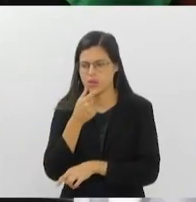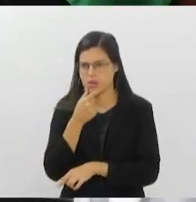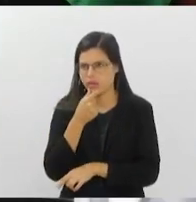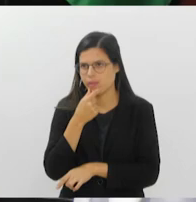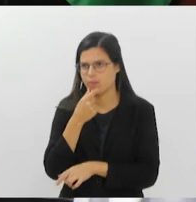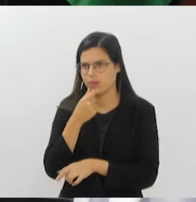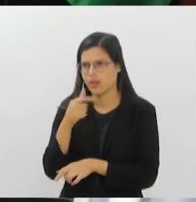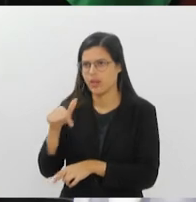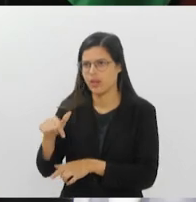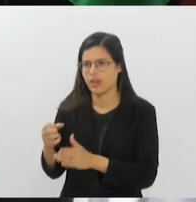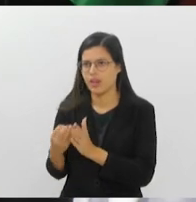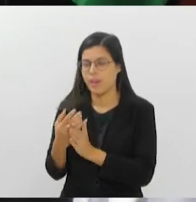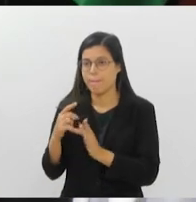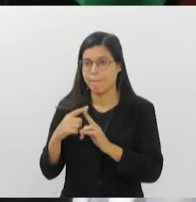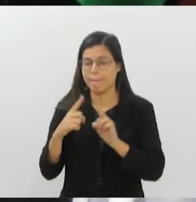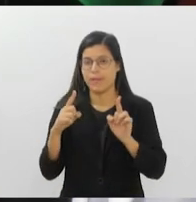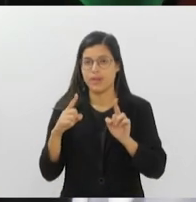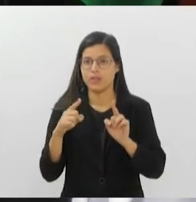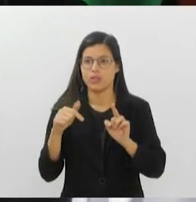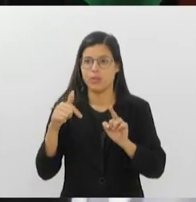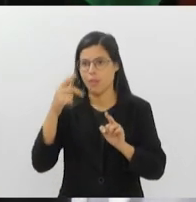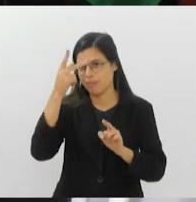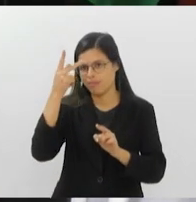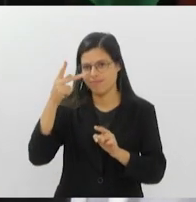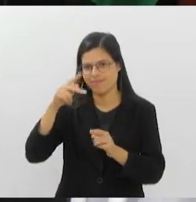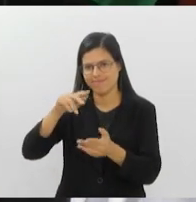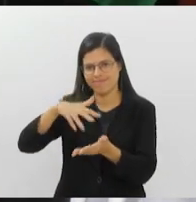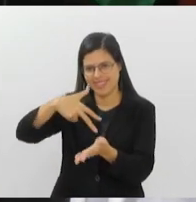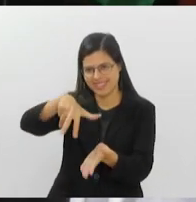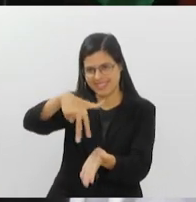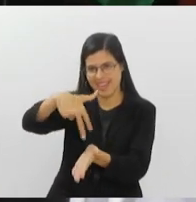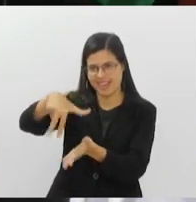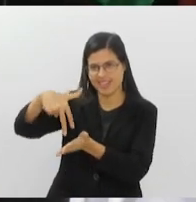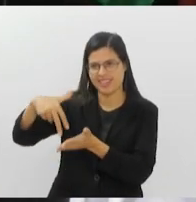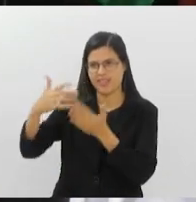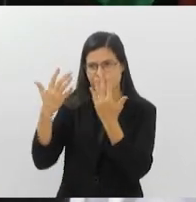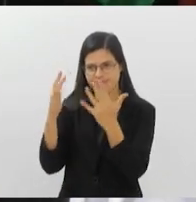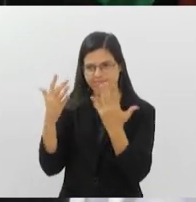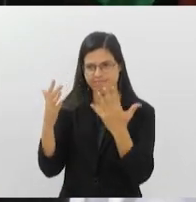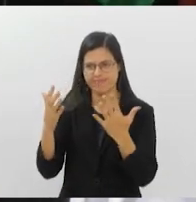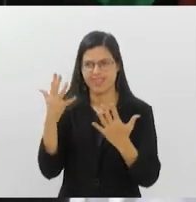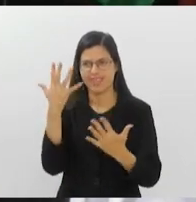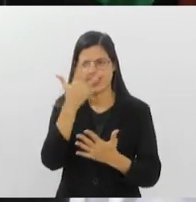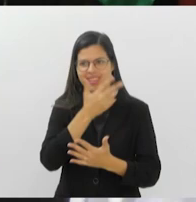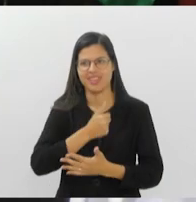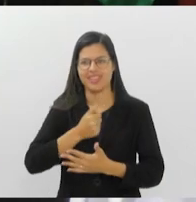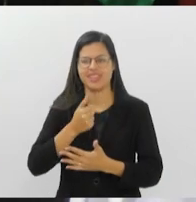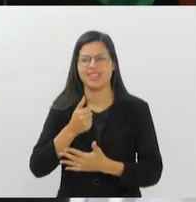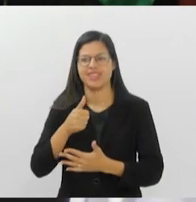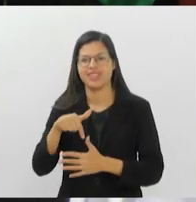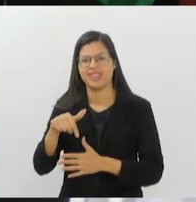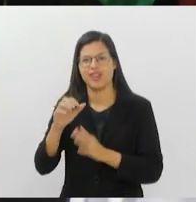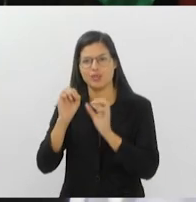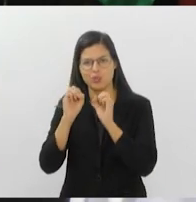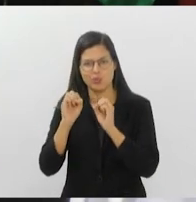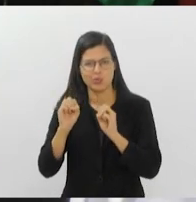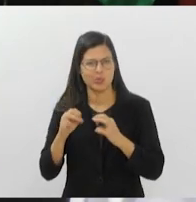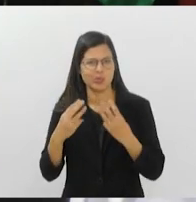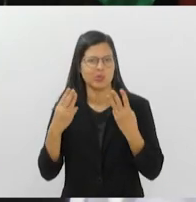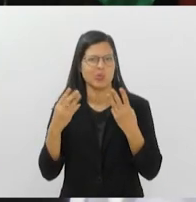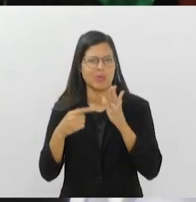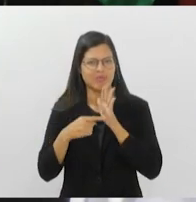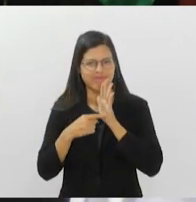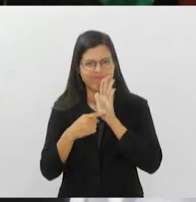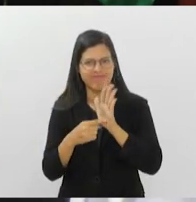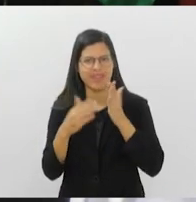aplauso especial para a nossa passista, linda de viver, que deu um show aqui e